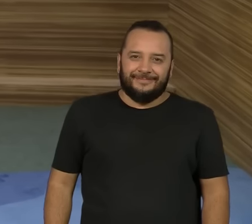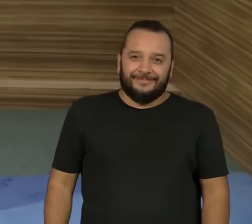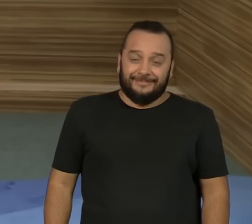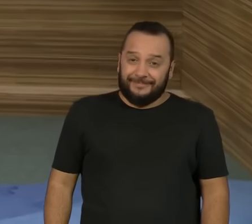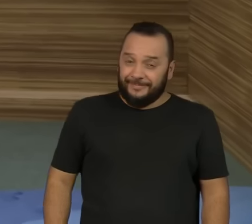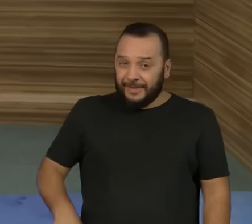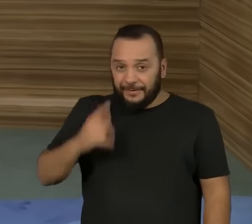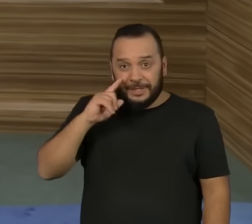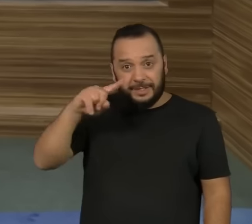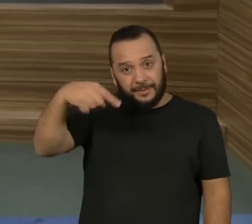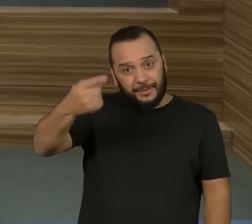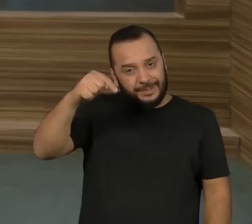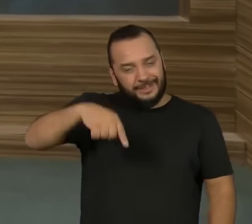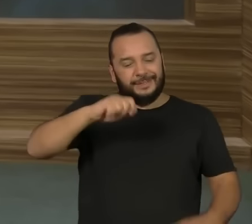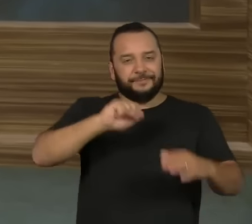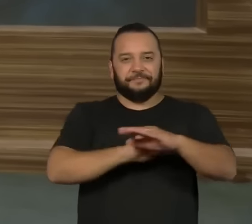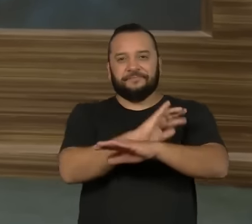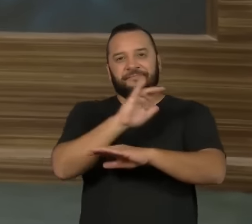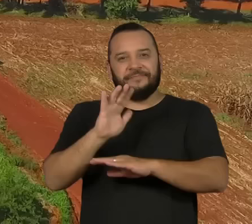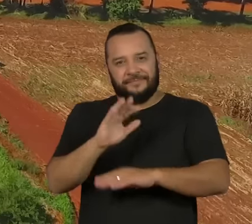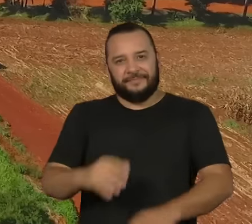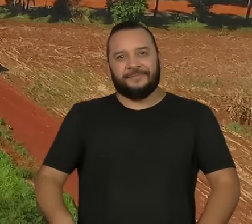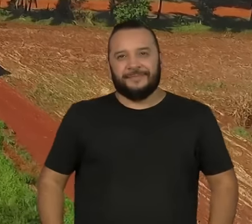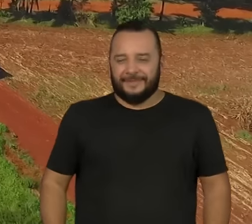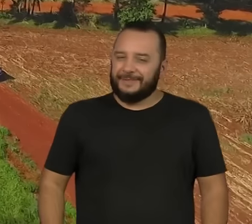Veja a seguir aqui no Repórter Eco.